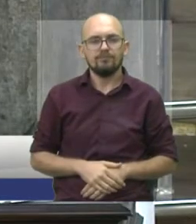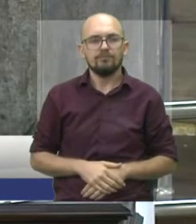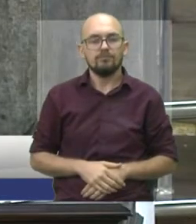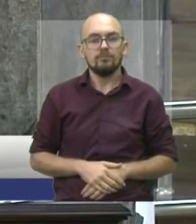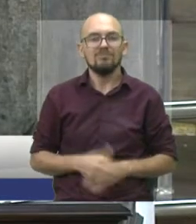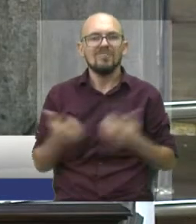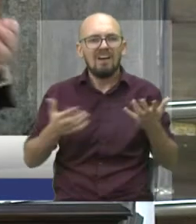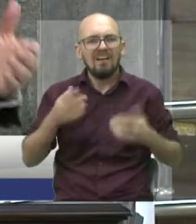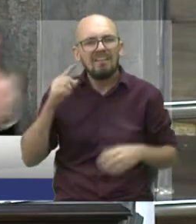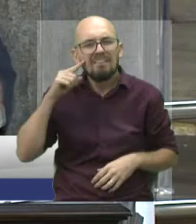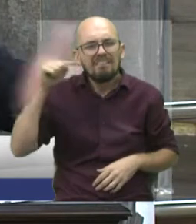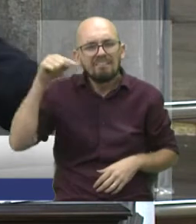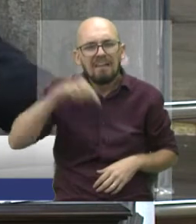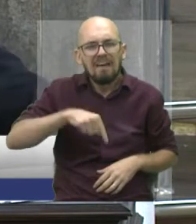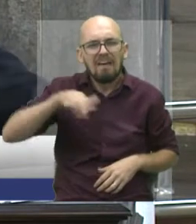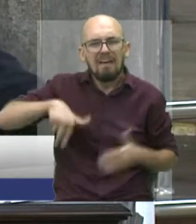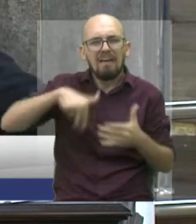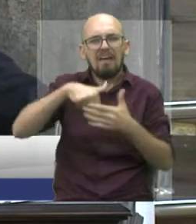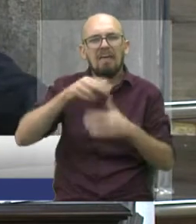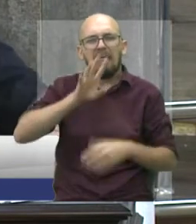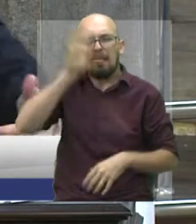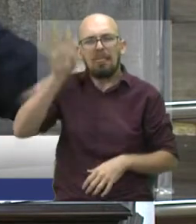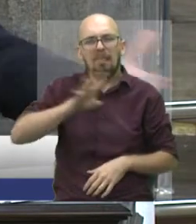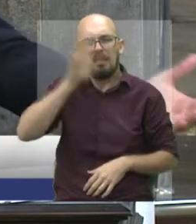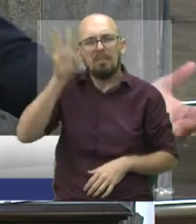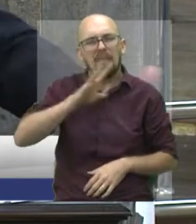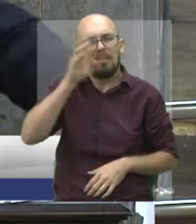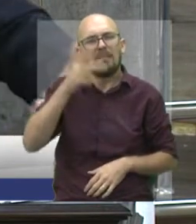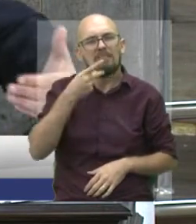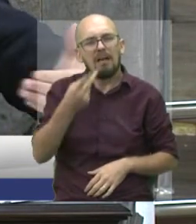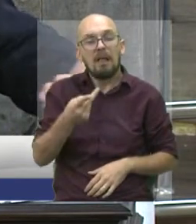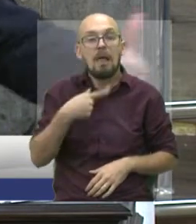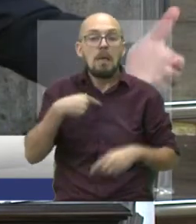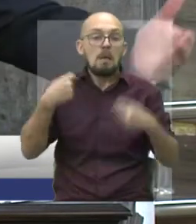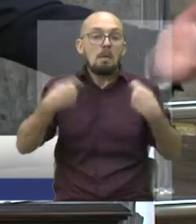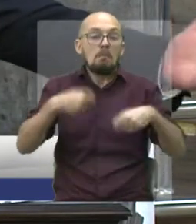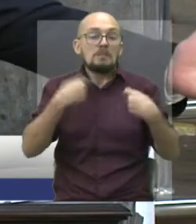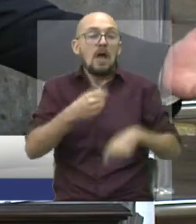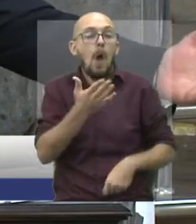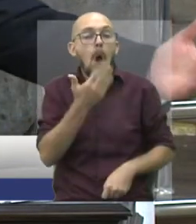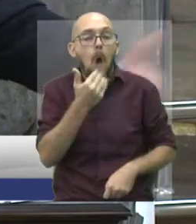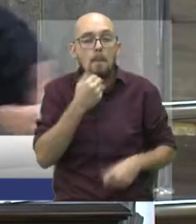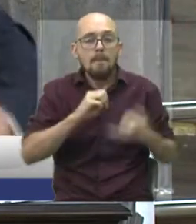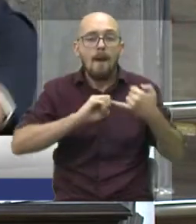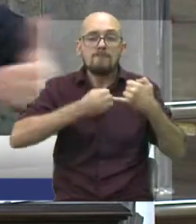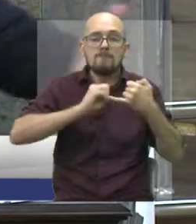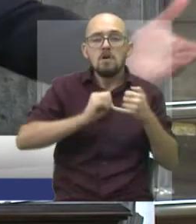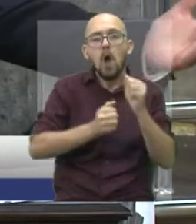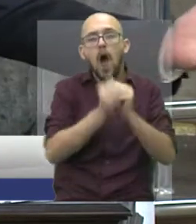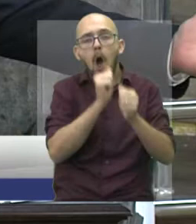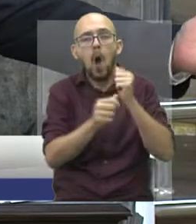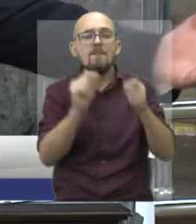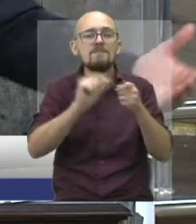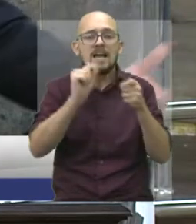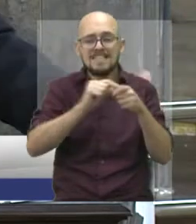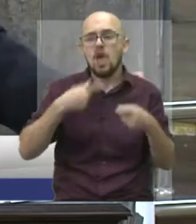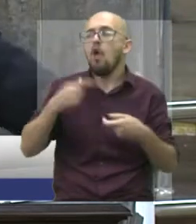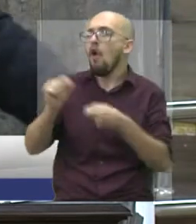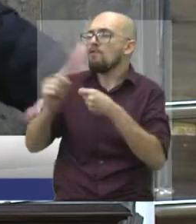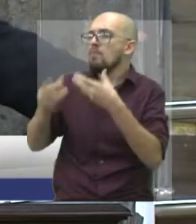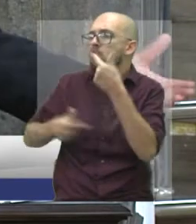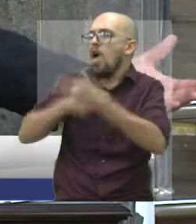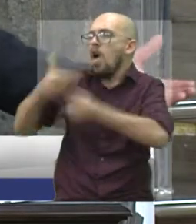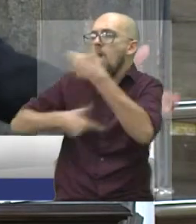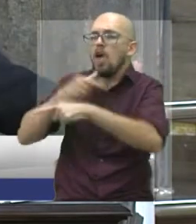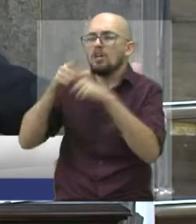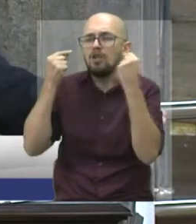Agora, vim aqui subir e falar sem fundamento nenhum. Ah, precisa comer muito arroz, feijão e eu fiz muita coisa por Jaú. Isso